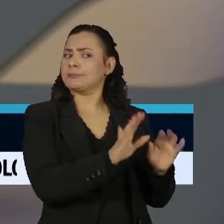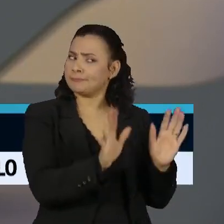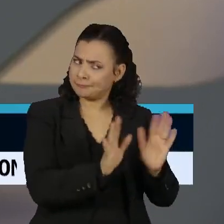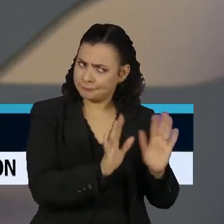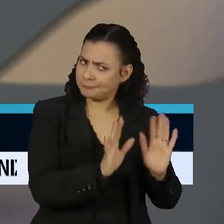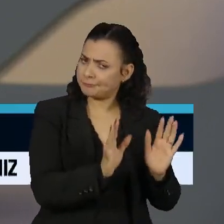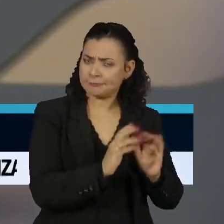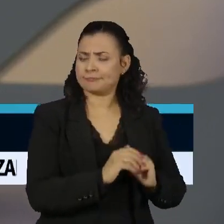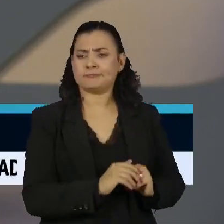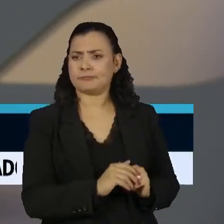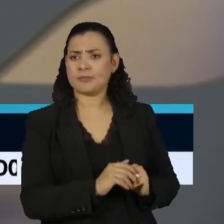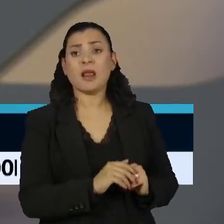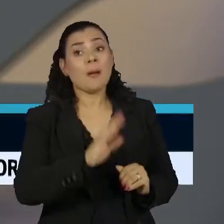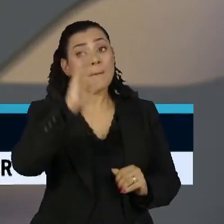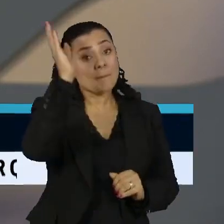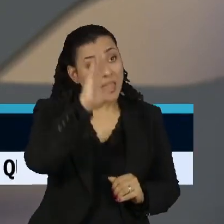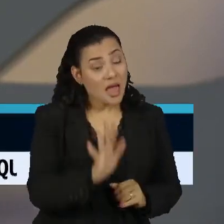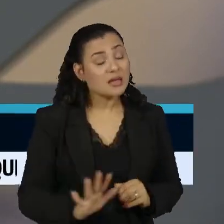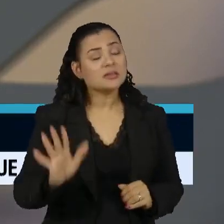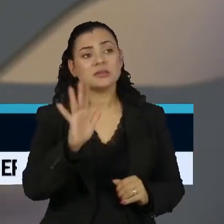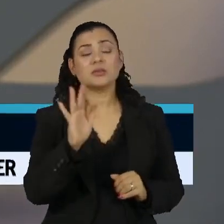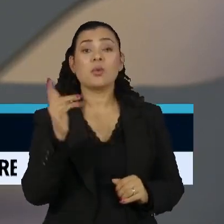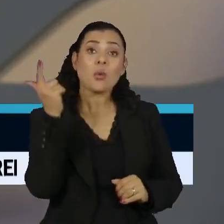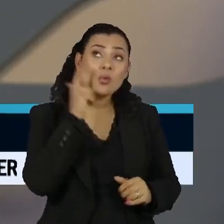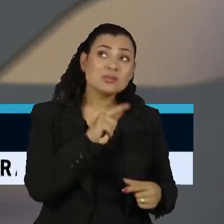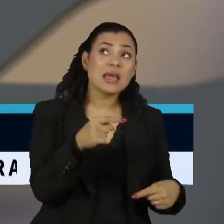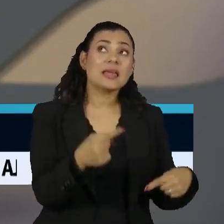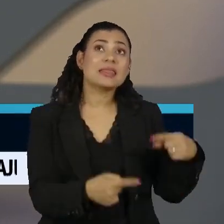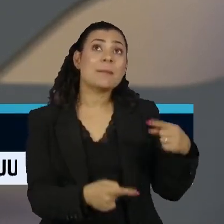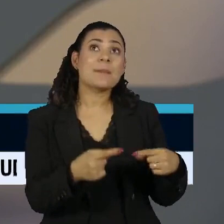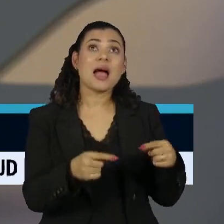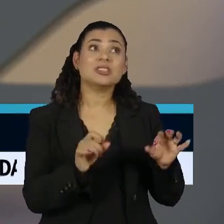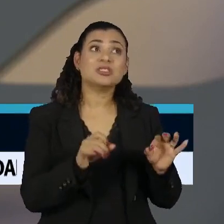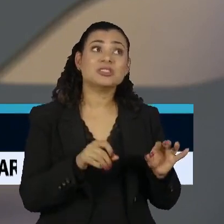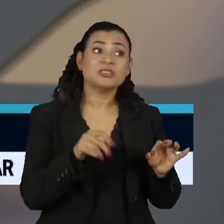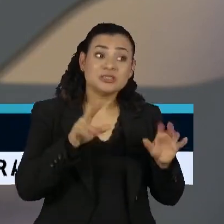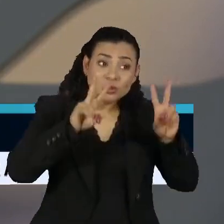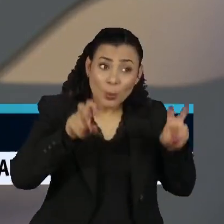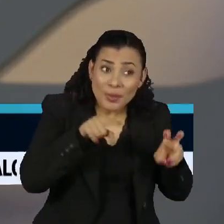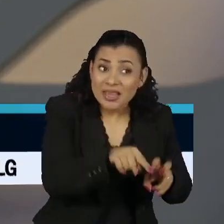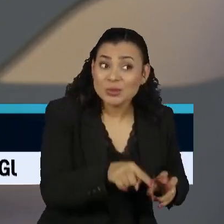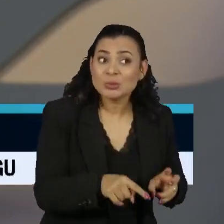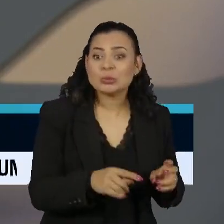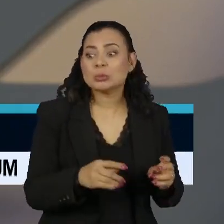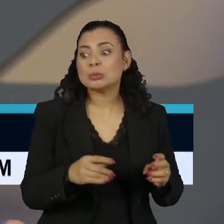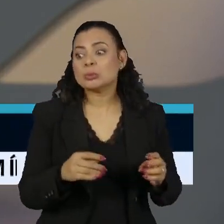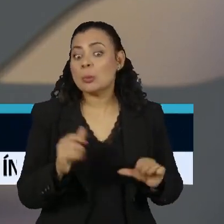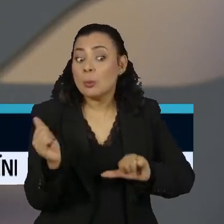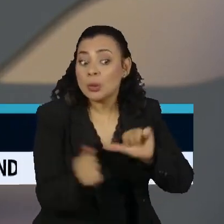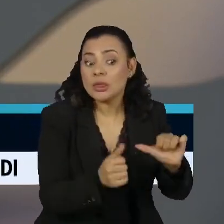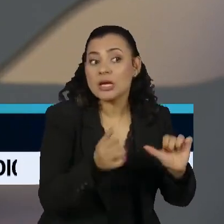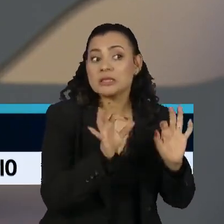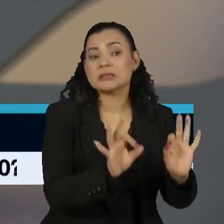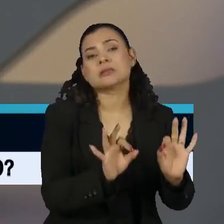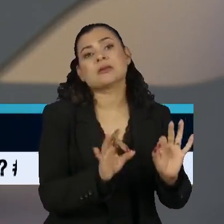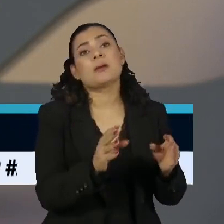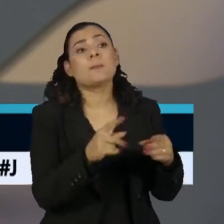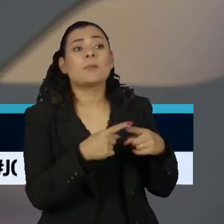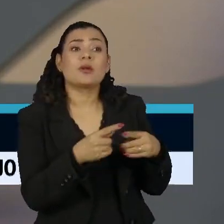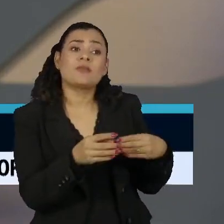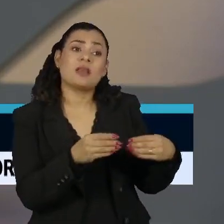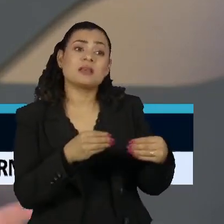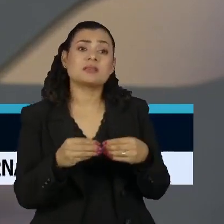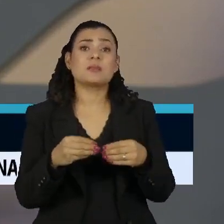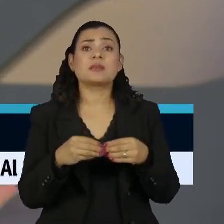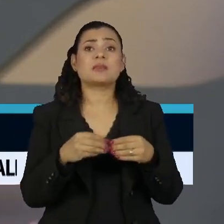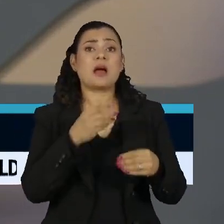Brasil está num momento onde ele consegue fazer um debate sobre realmente modernizar, porque flexibilizar mais cargo